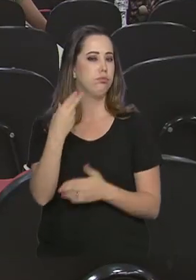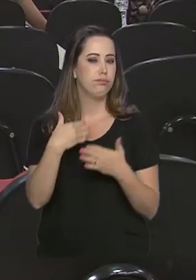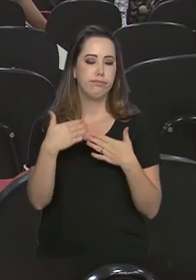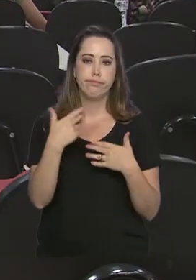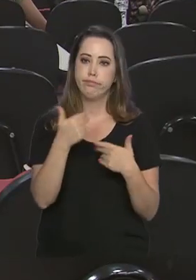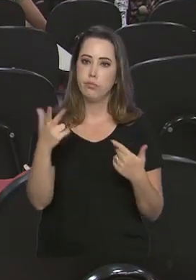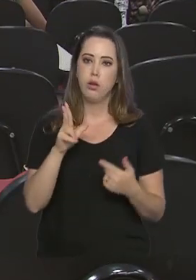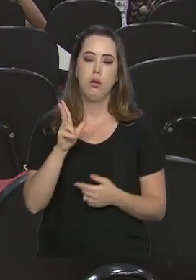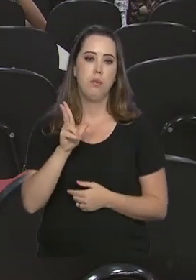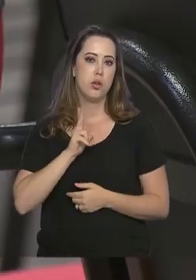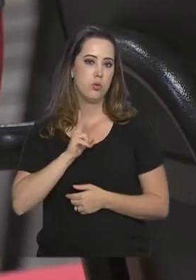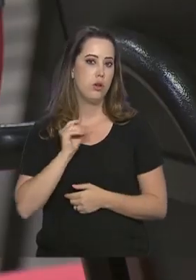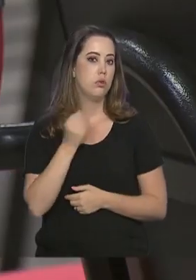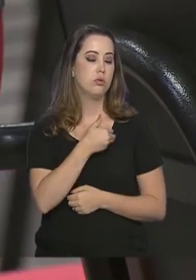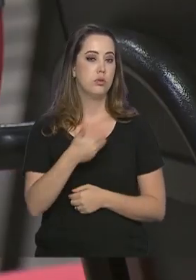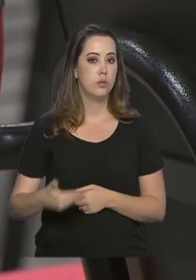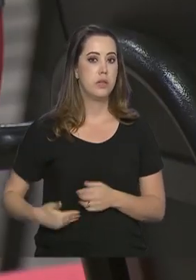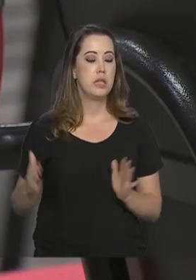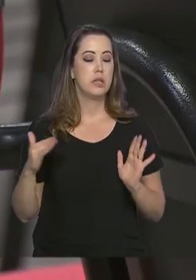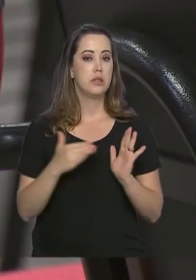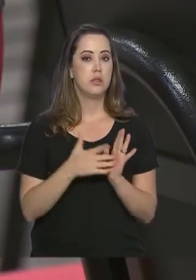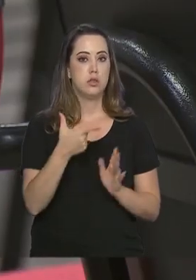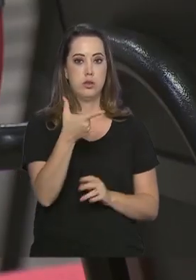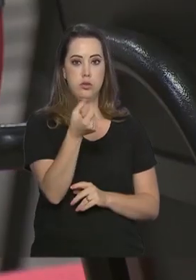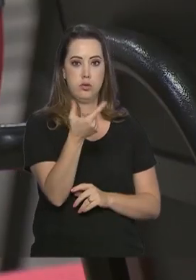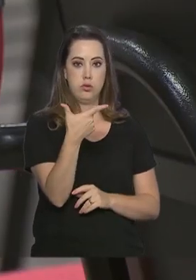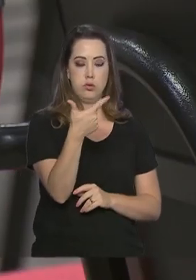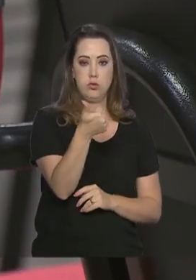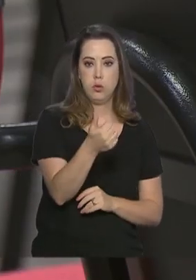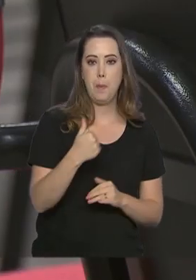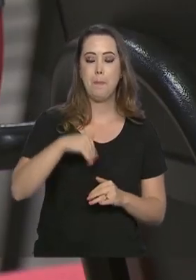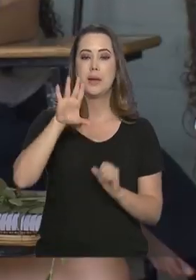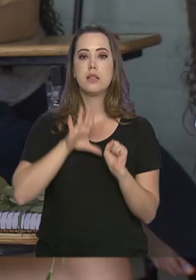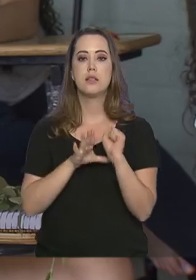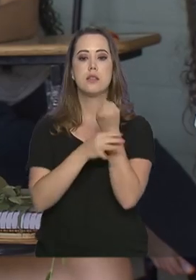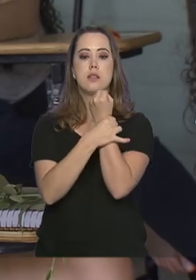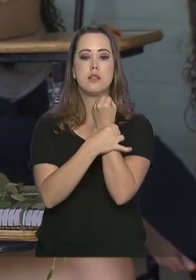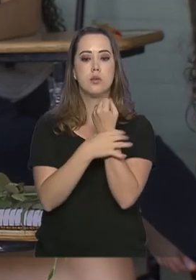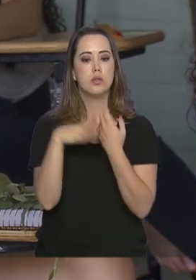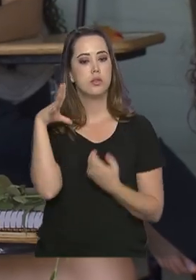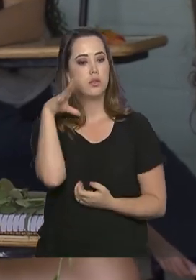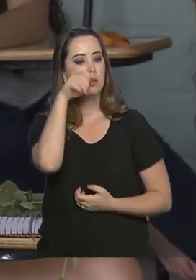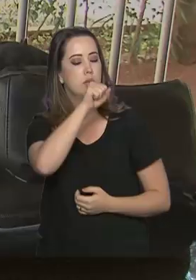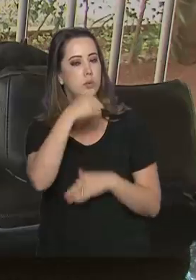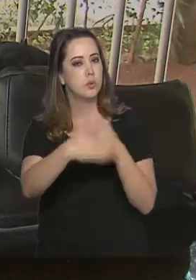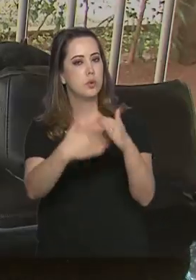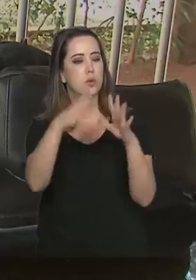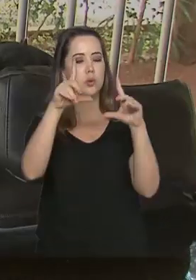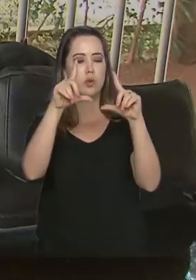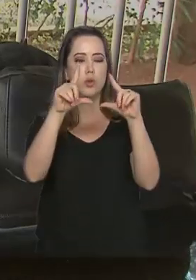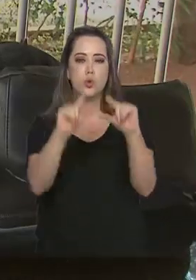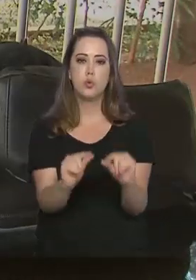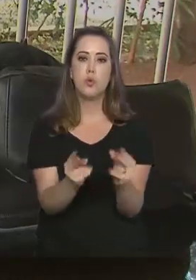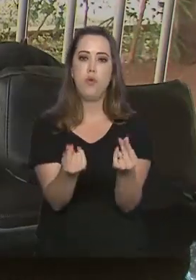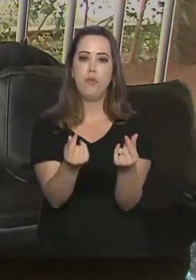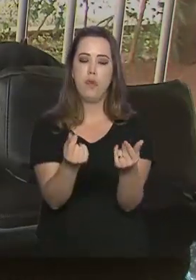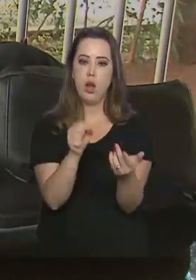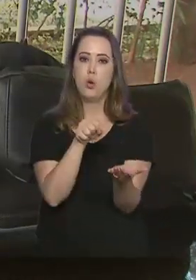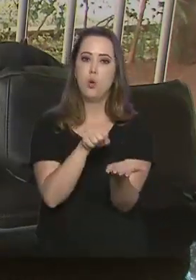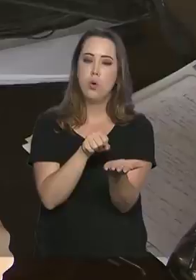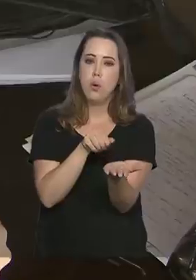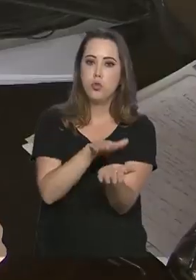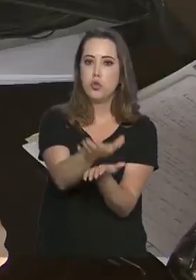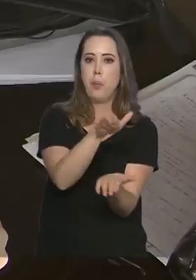2021 esse novo formato, que vai dar mais segurança e agilidade ao processo, além de reduzir os custos de emissão do